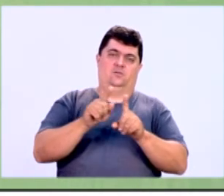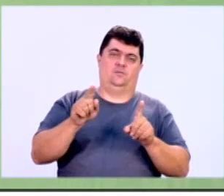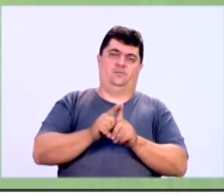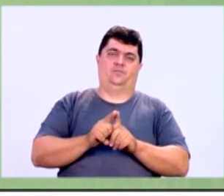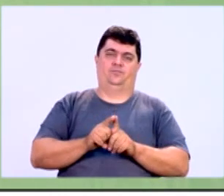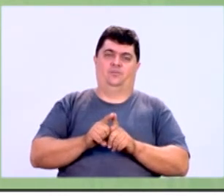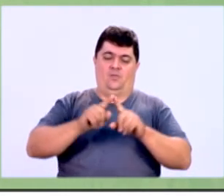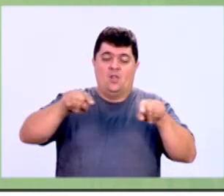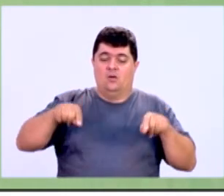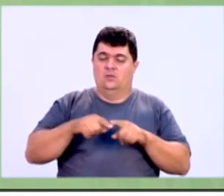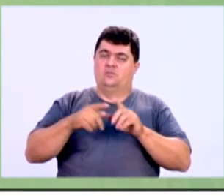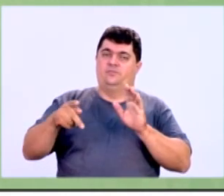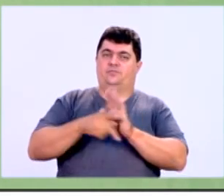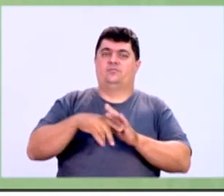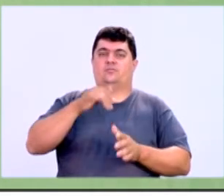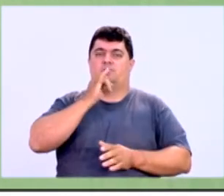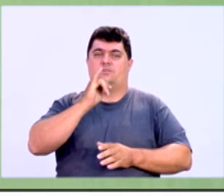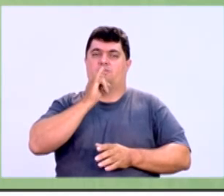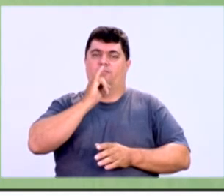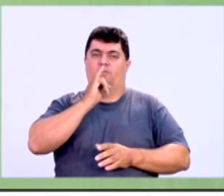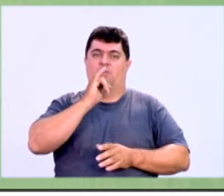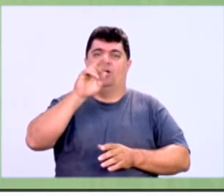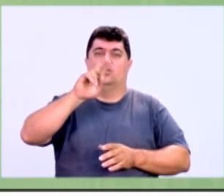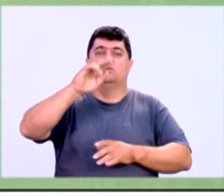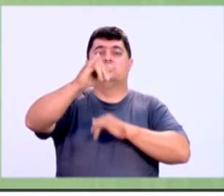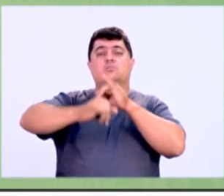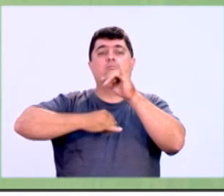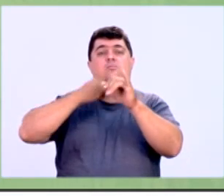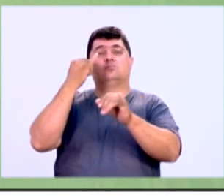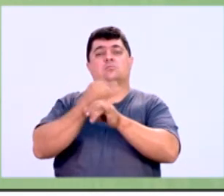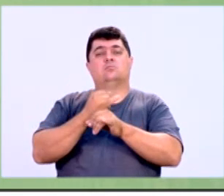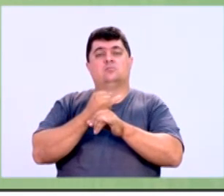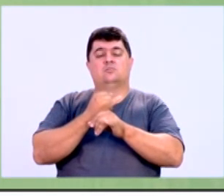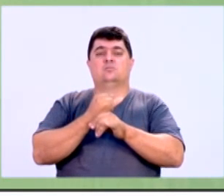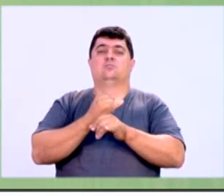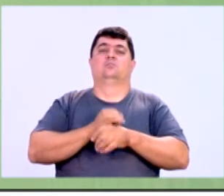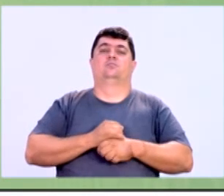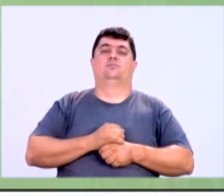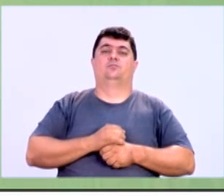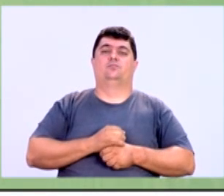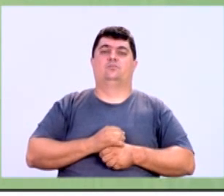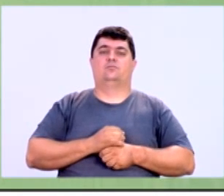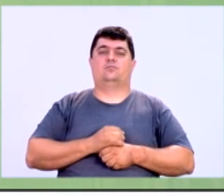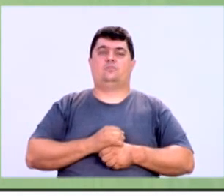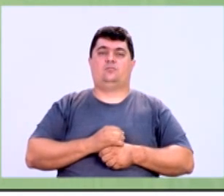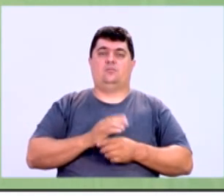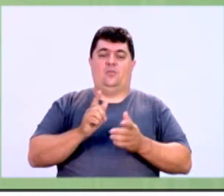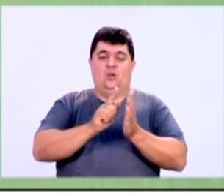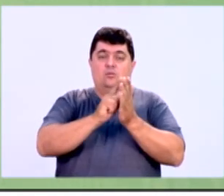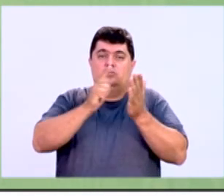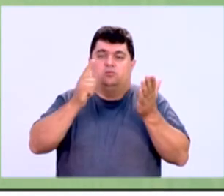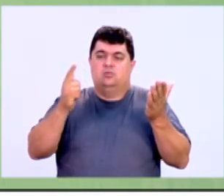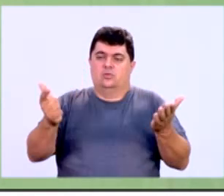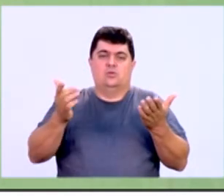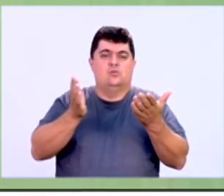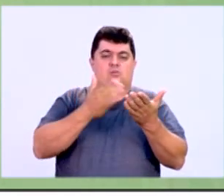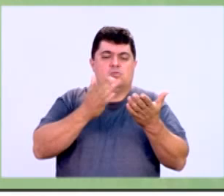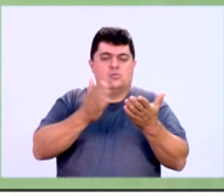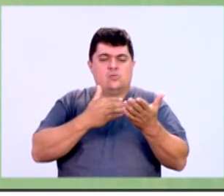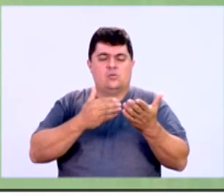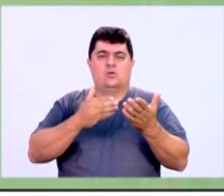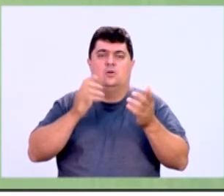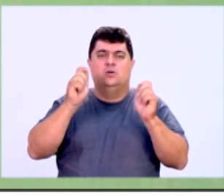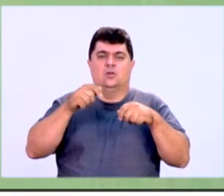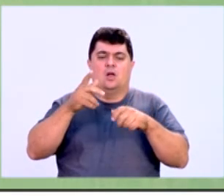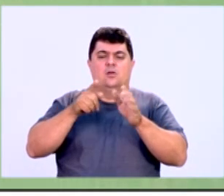em sala de aula. Por exemplo, o uso da internet, o uso, né, de jornais, revistas eletrônicas, em que